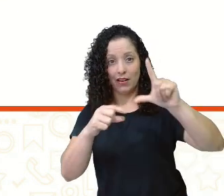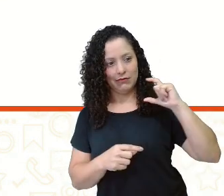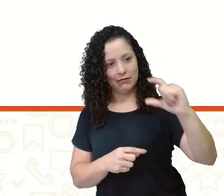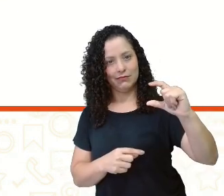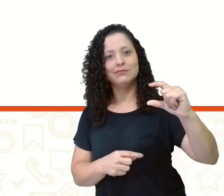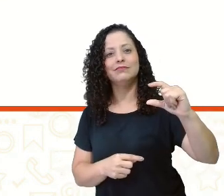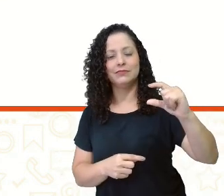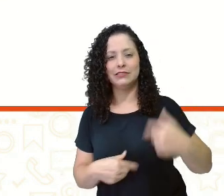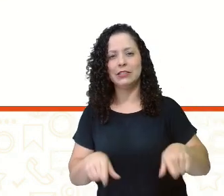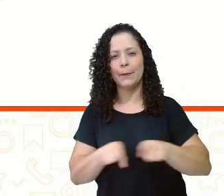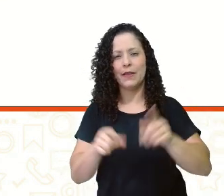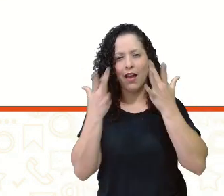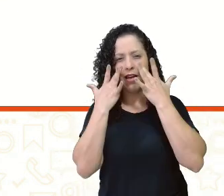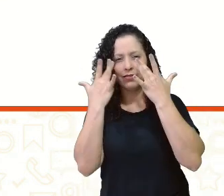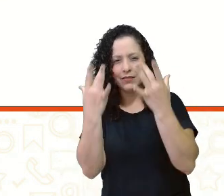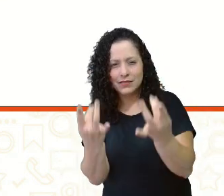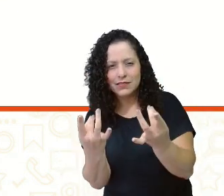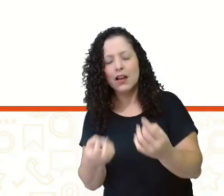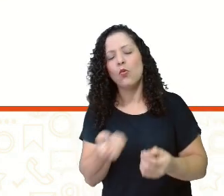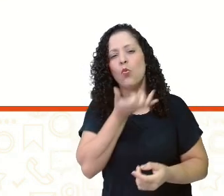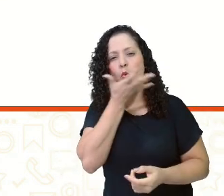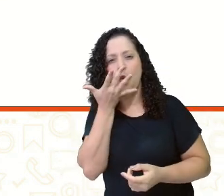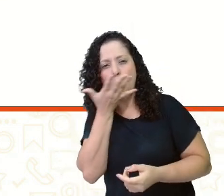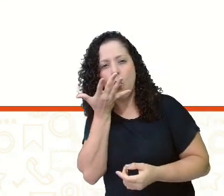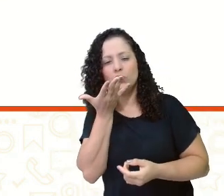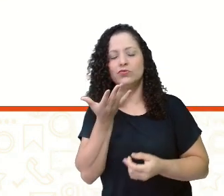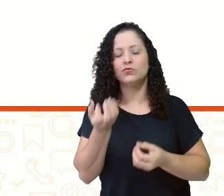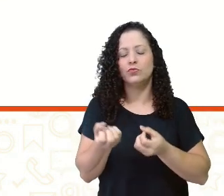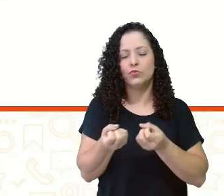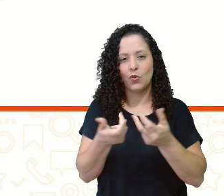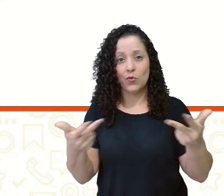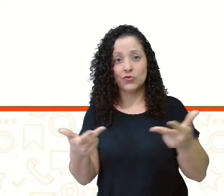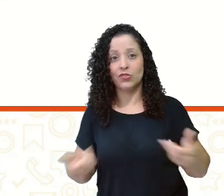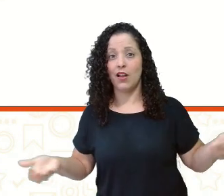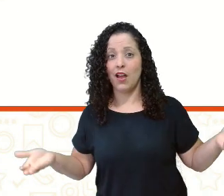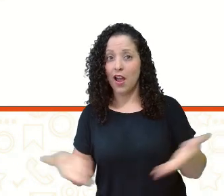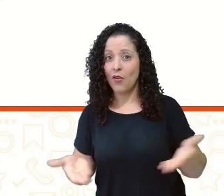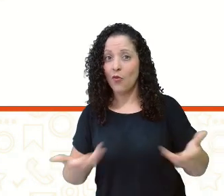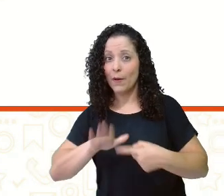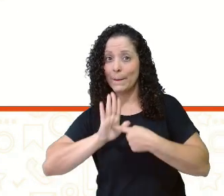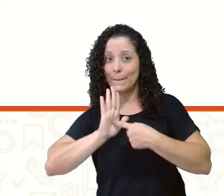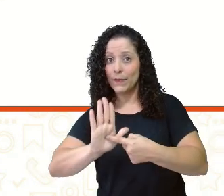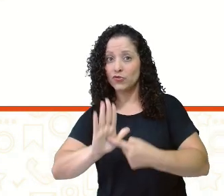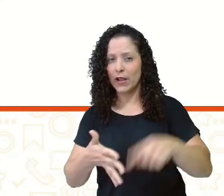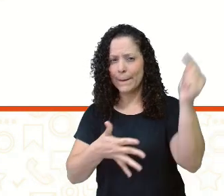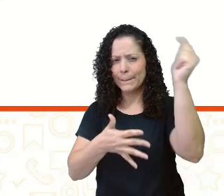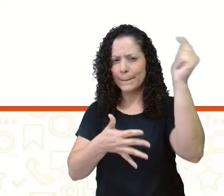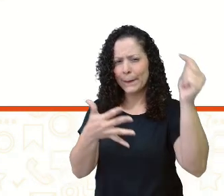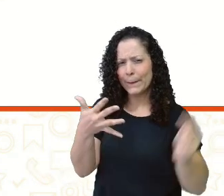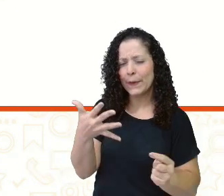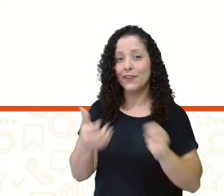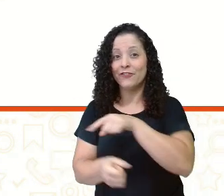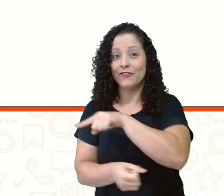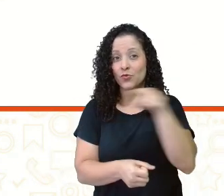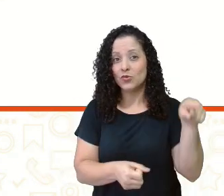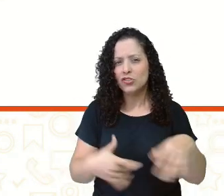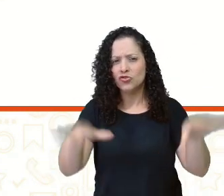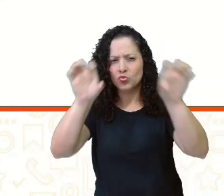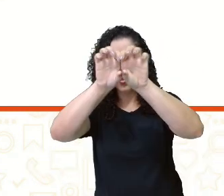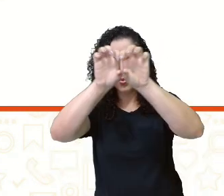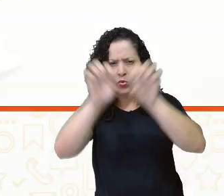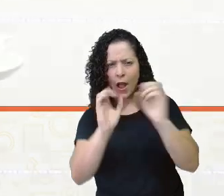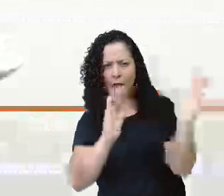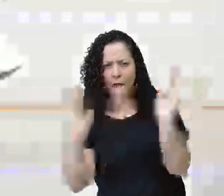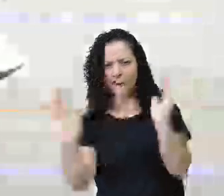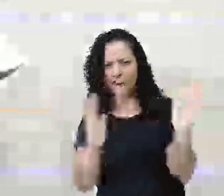relevos, prestar atenção nos contrastes, a gente vai trazer algumas sugestões para que vocês possam começar a estruturar esse trabalho